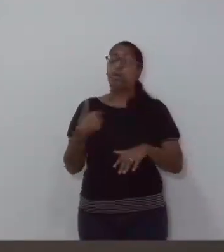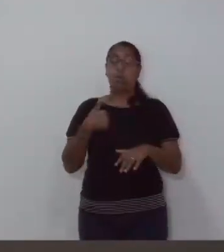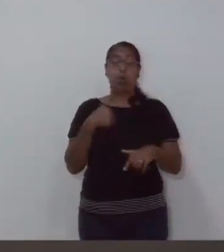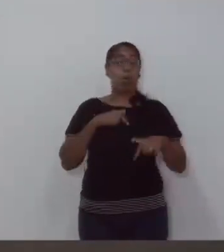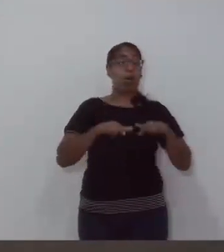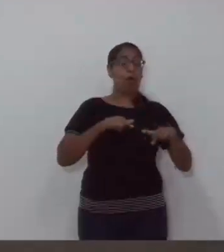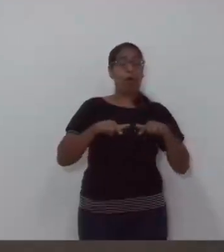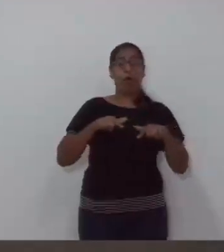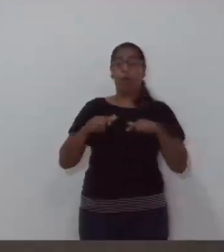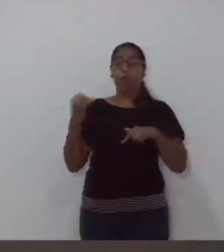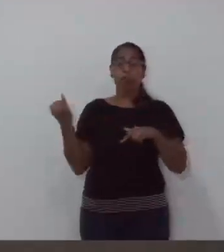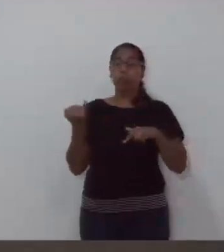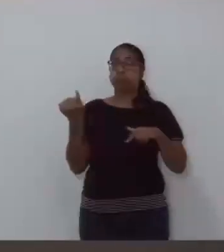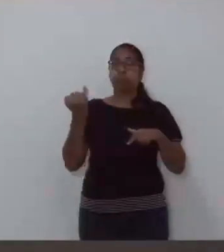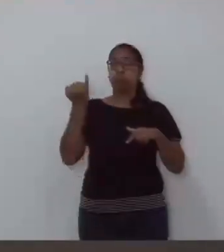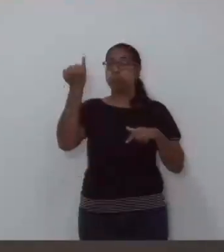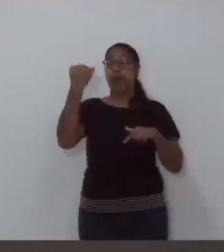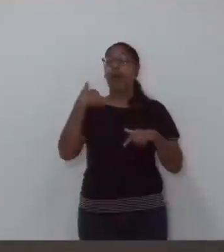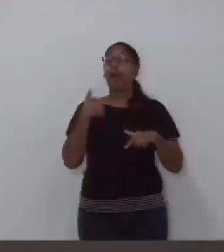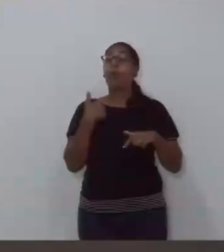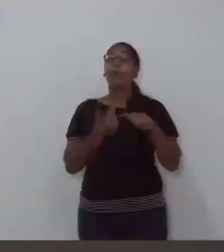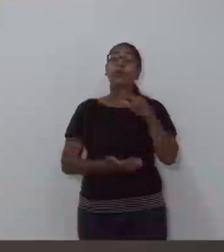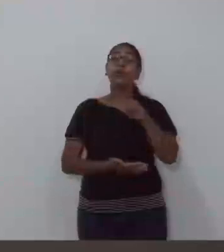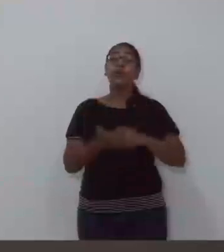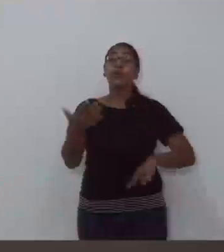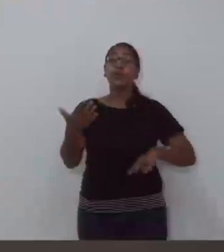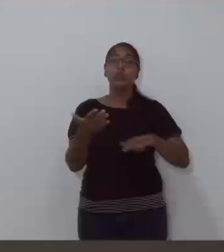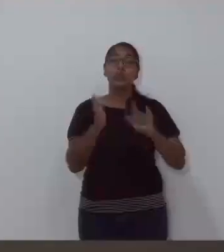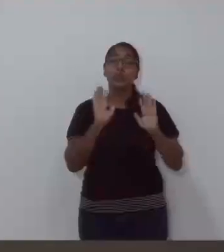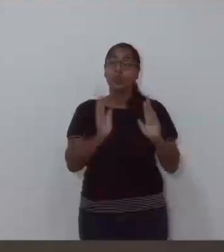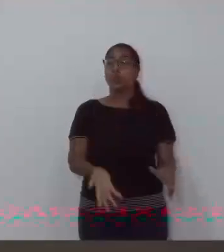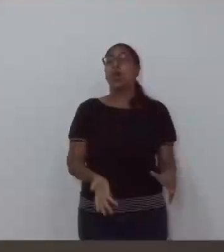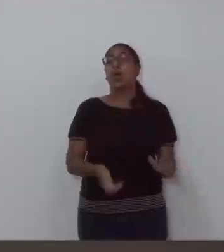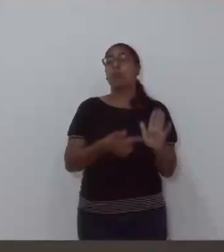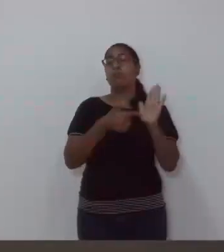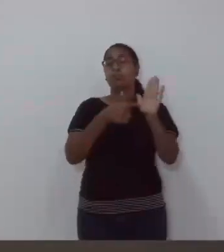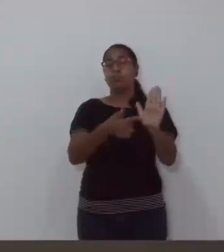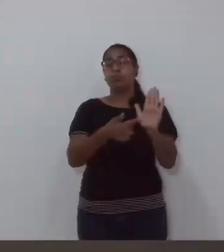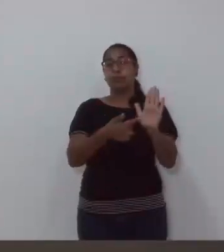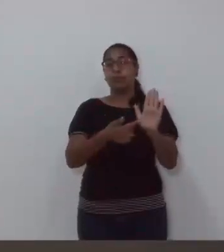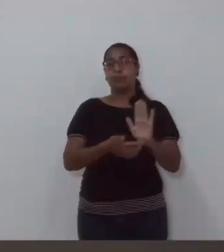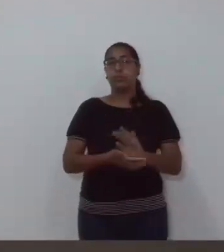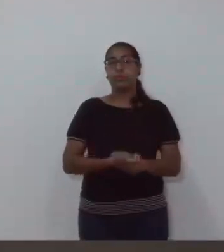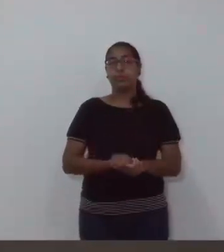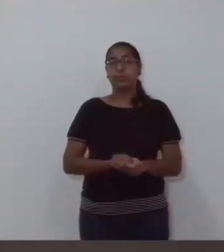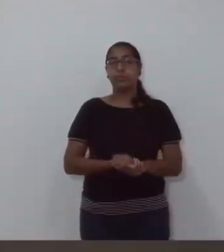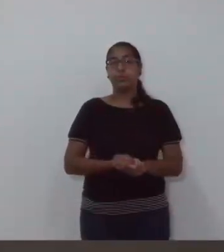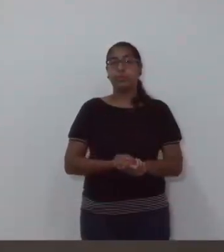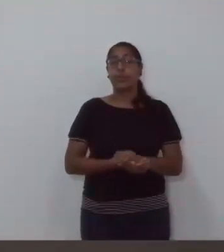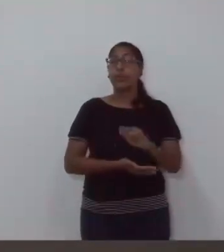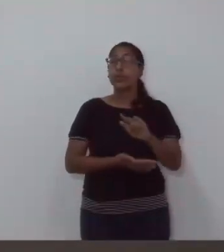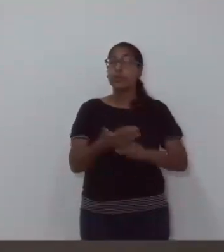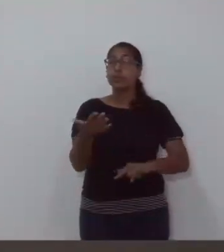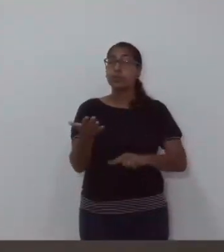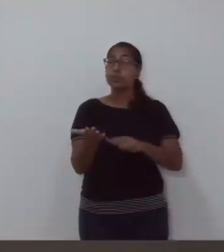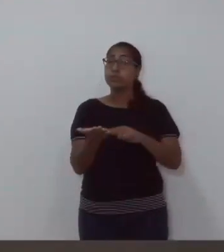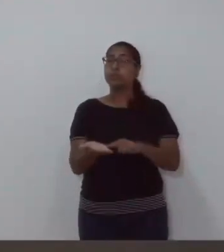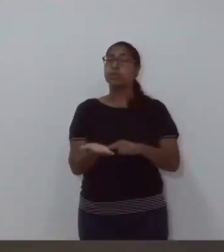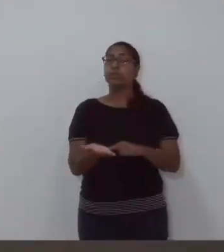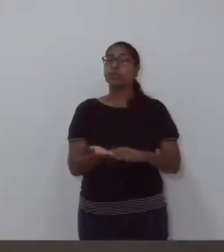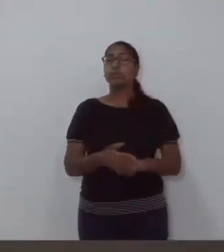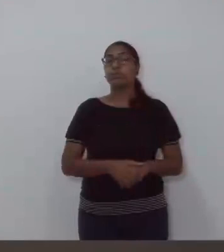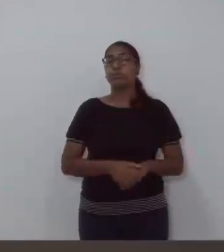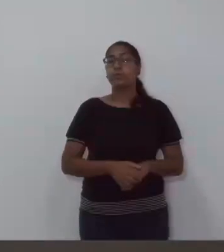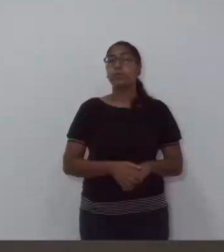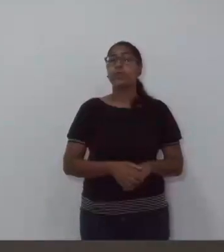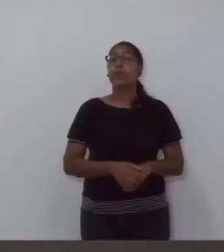importante e eu estou documentado. É documentado o que eu estou mostrando. É documento. E eu